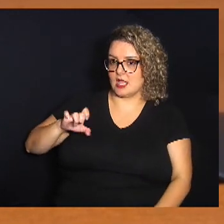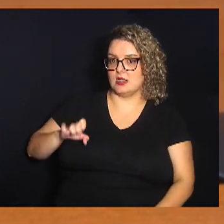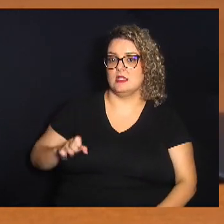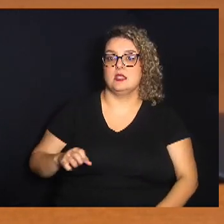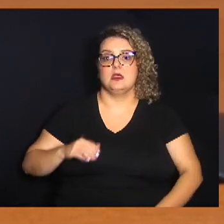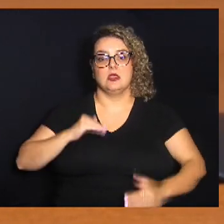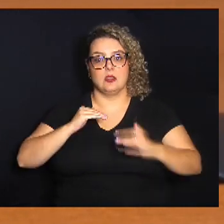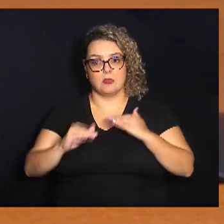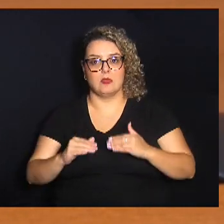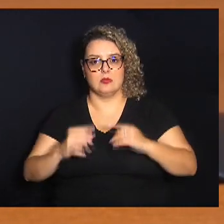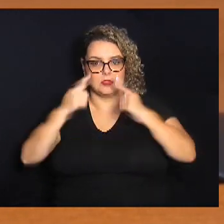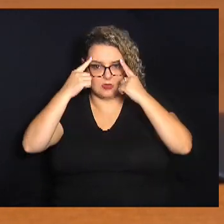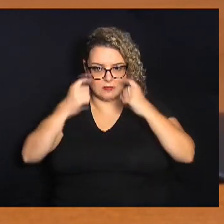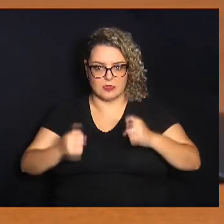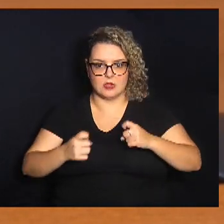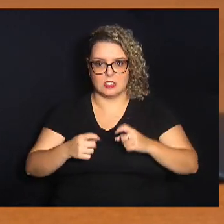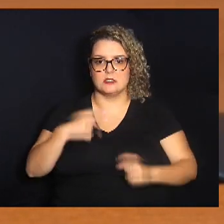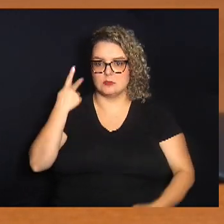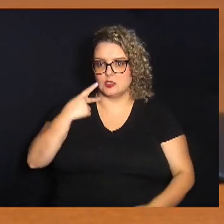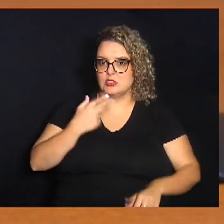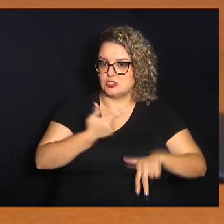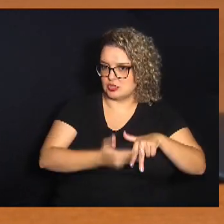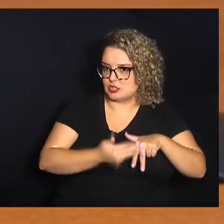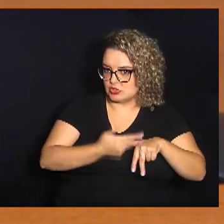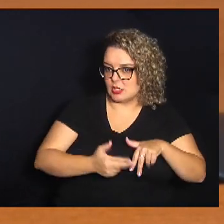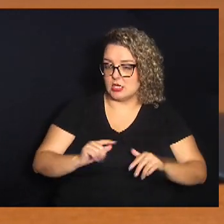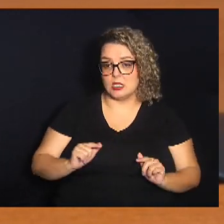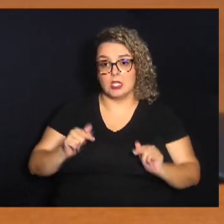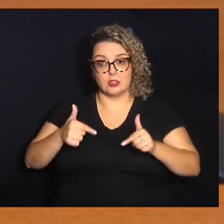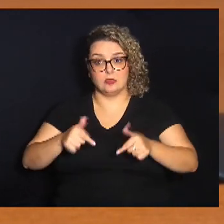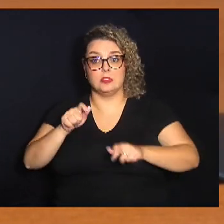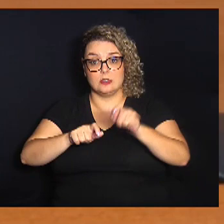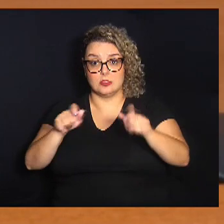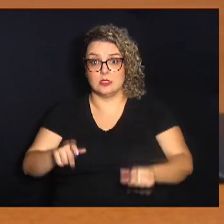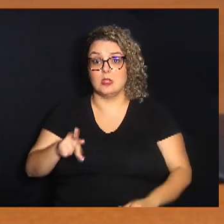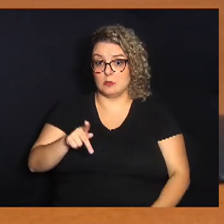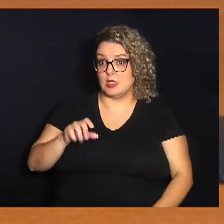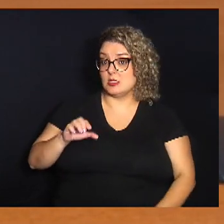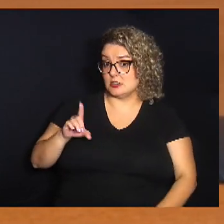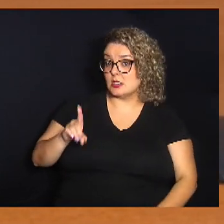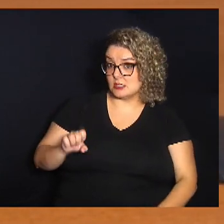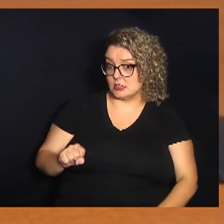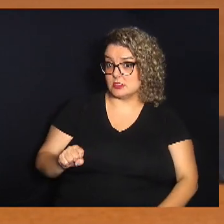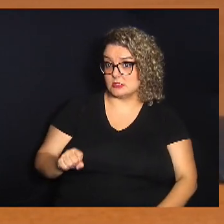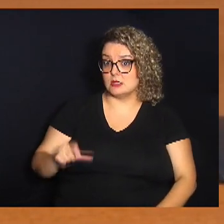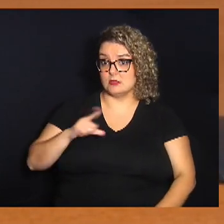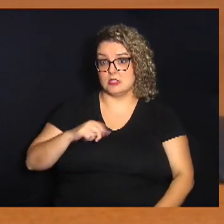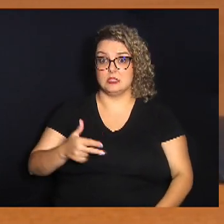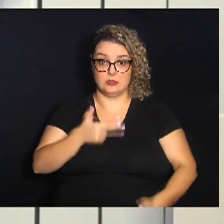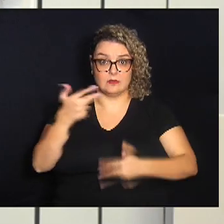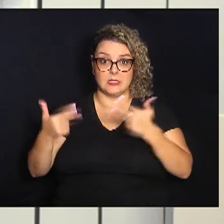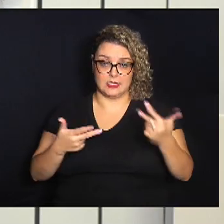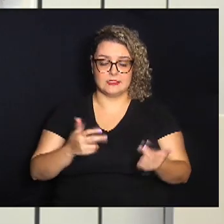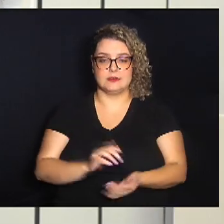gênero, e também a luta em defesa das pessoas PCDs. Nós vamos ter novidades.